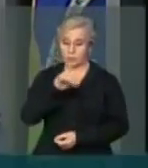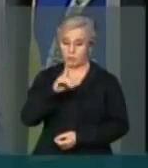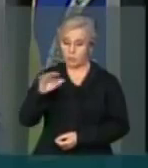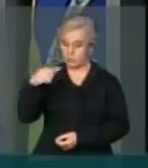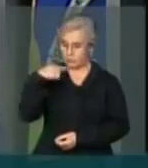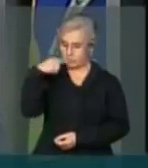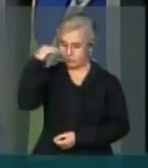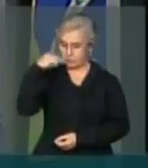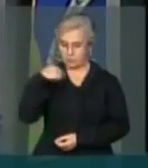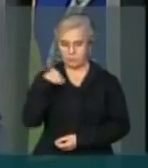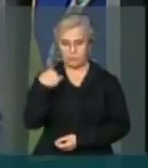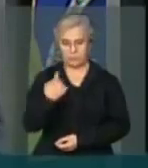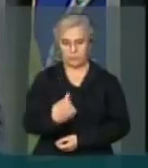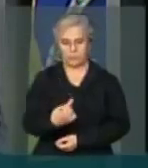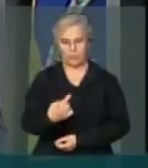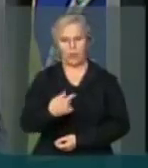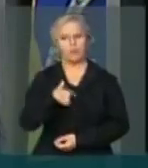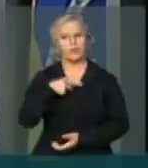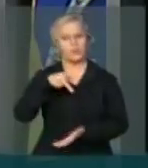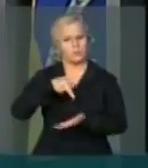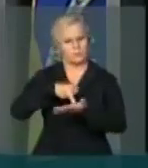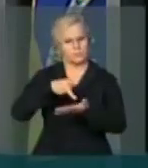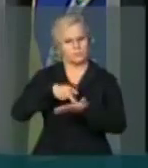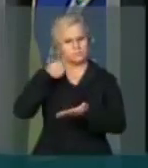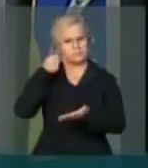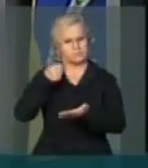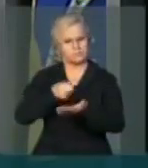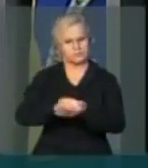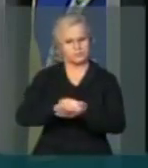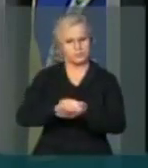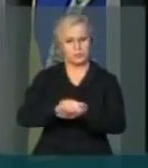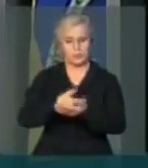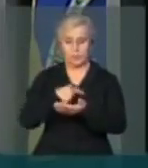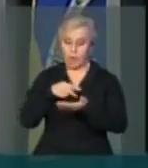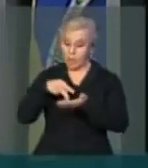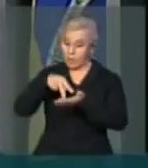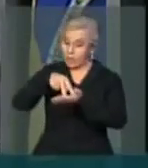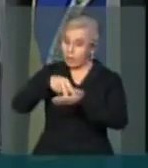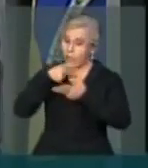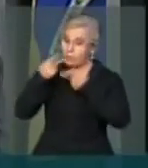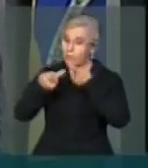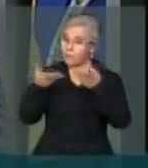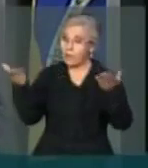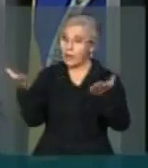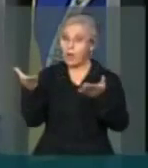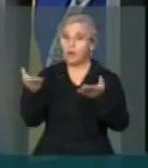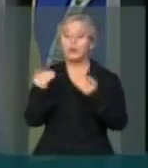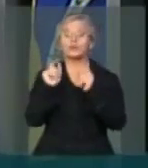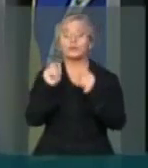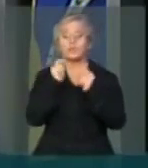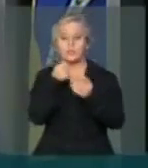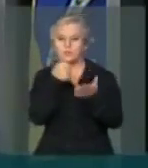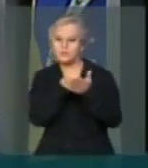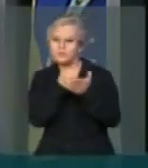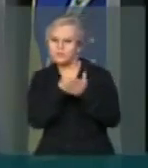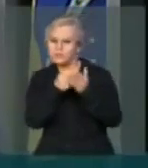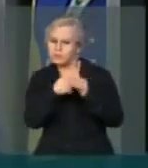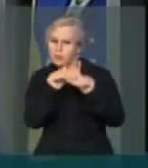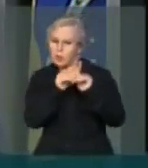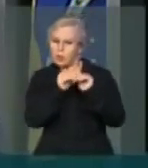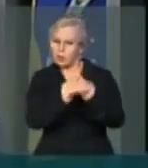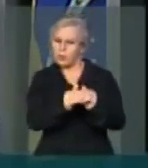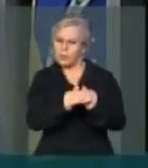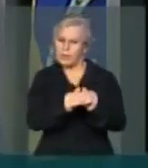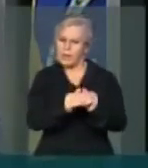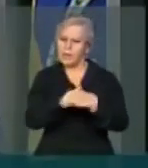Federal, eu me sinto na obrigação de ocupar a tribuna para cobrar mais ação